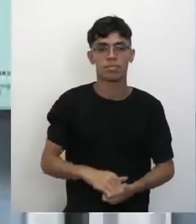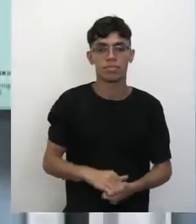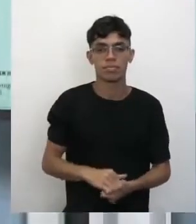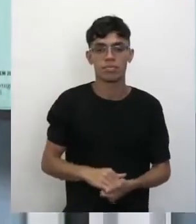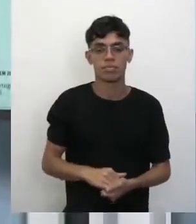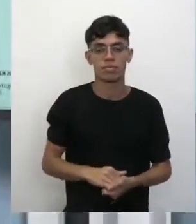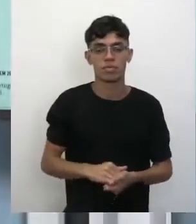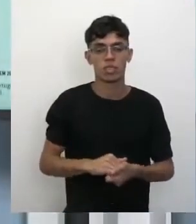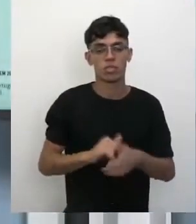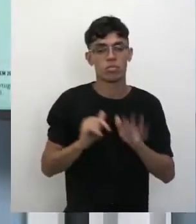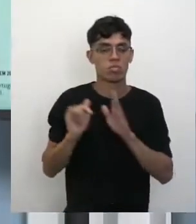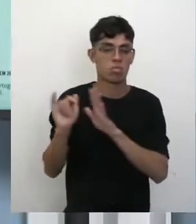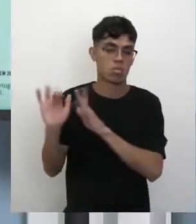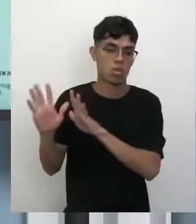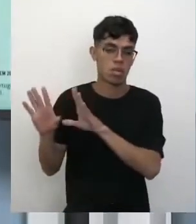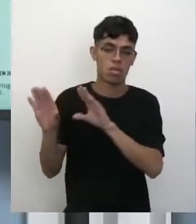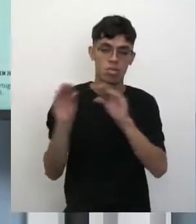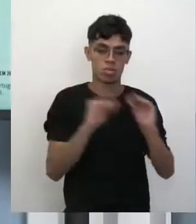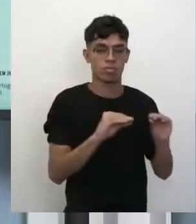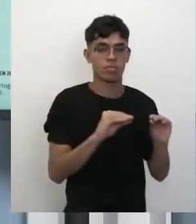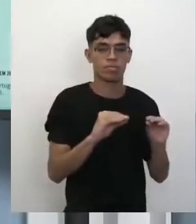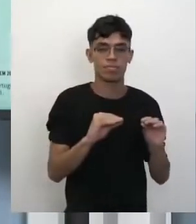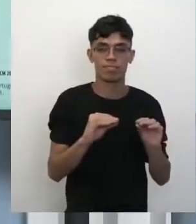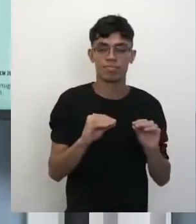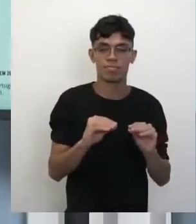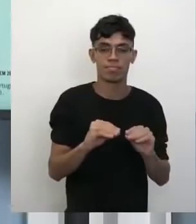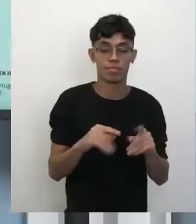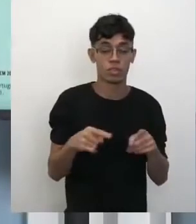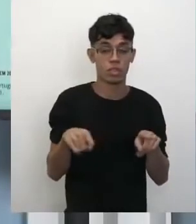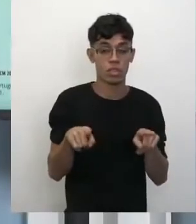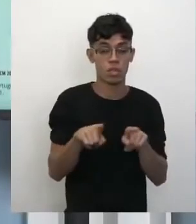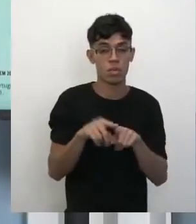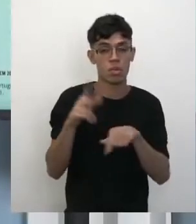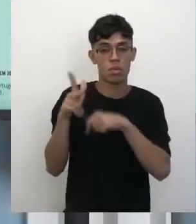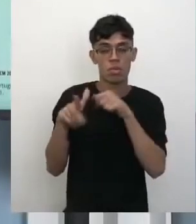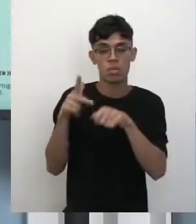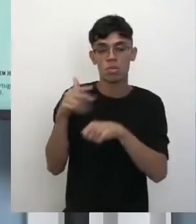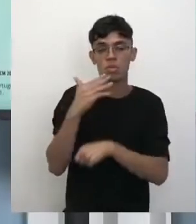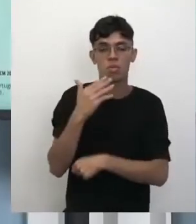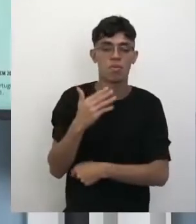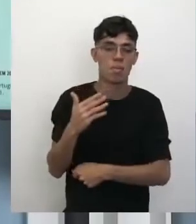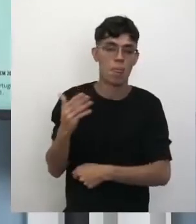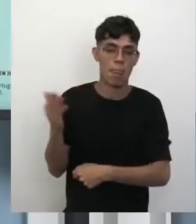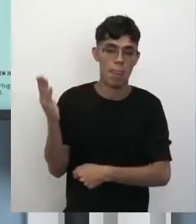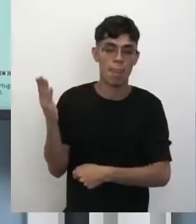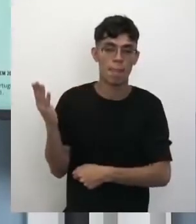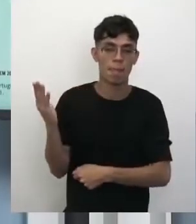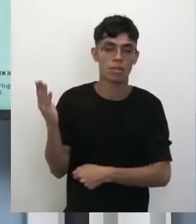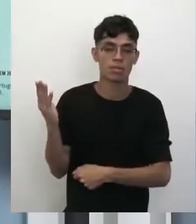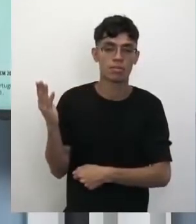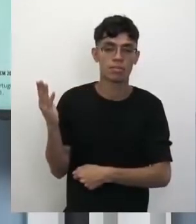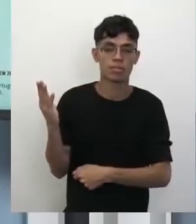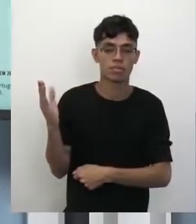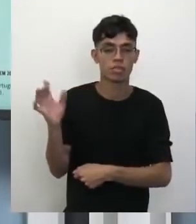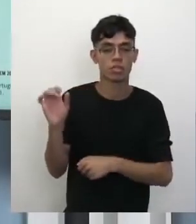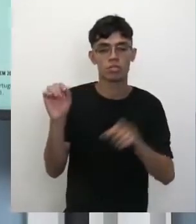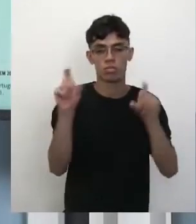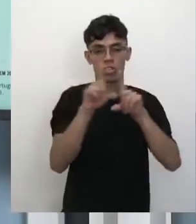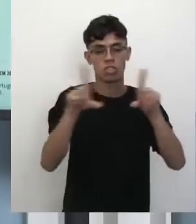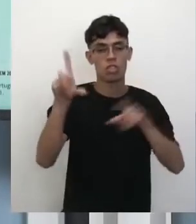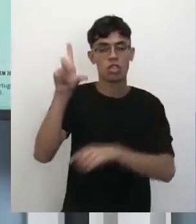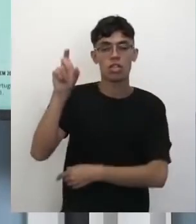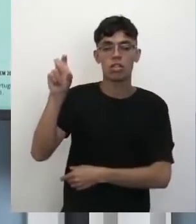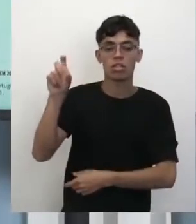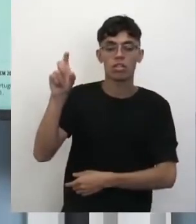desses refugiados aqui no país. Tá? Eu vou sugerir rapidinho um vídeo, né? Põe aí o vidinho aí, não, só para colocar para printar a